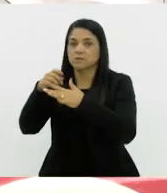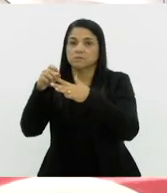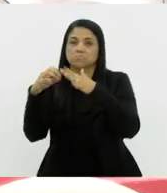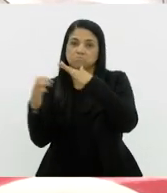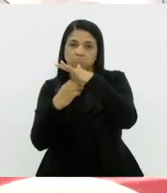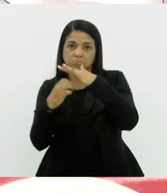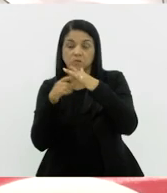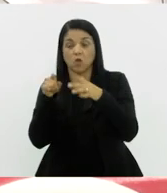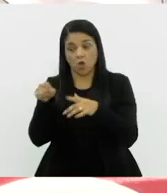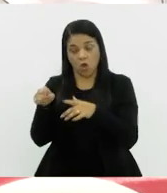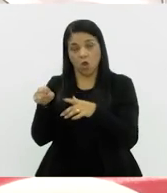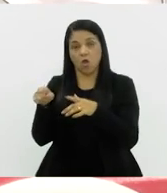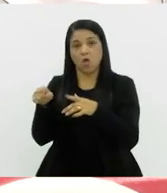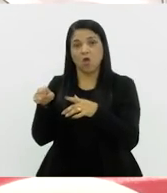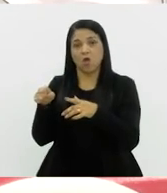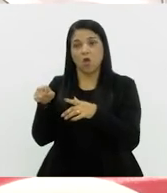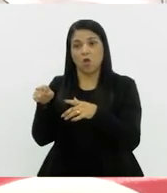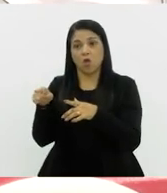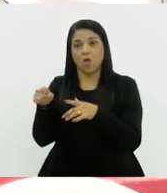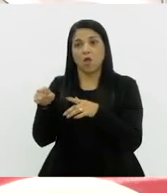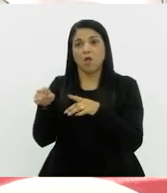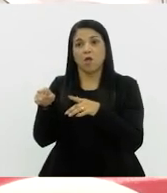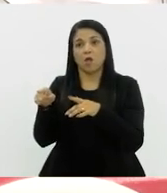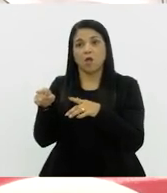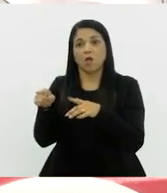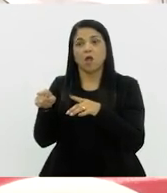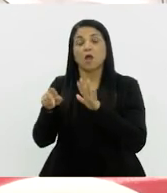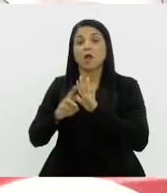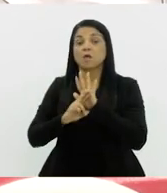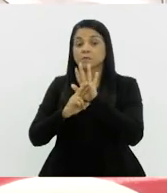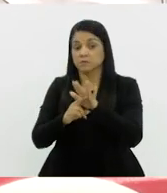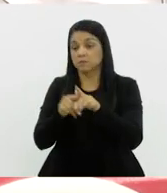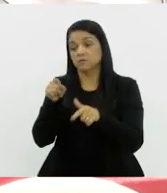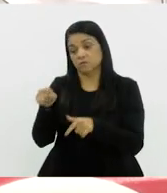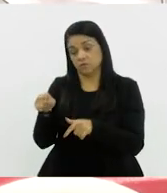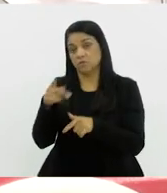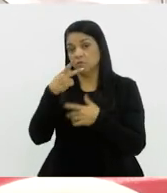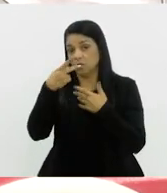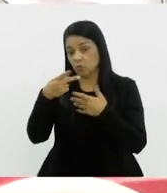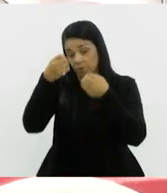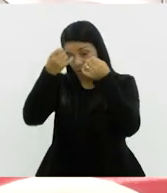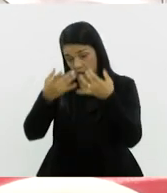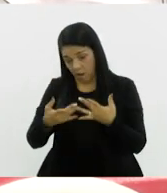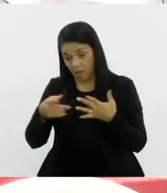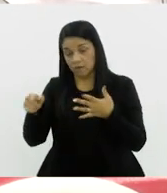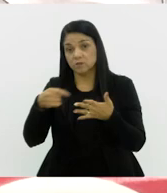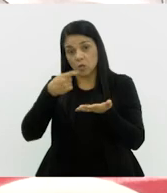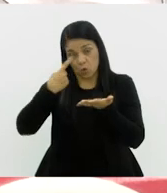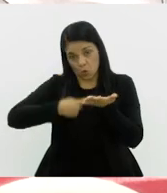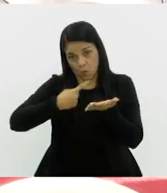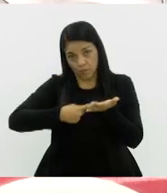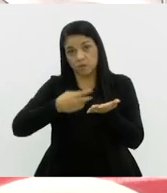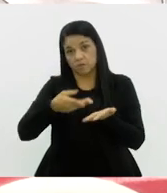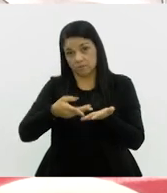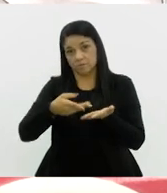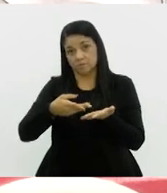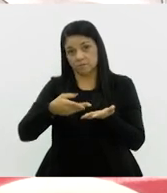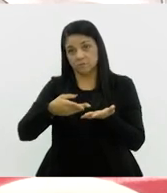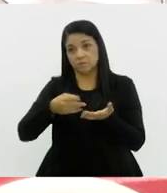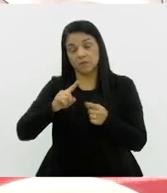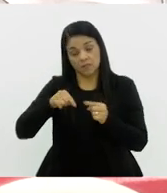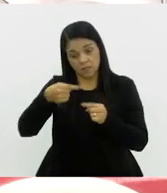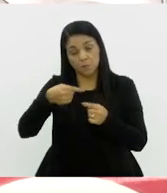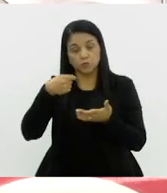olha, você lá está dizendo, né, o seu representante disse lá que você está cumprindo isso aqui imediatamente, né? Então, até para a gente poder